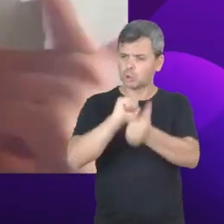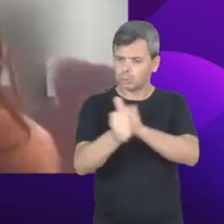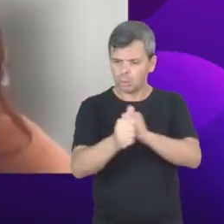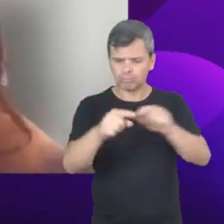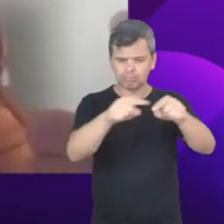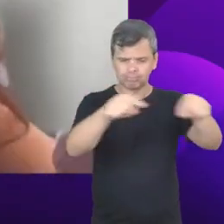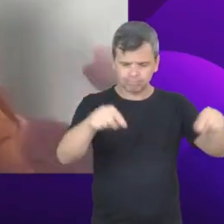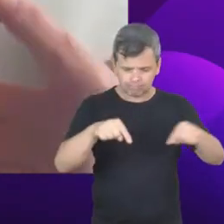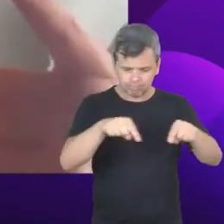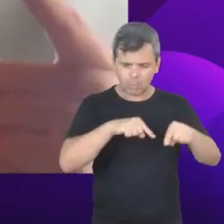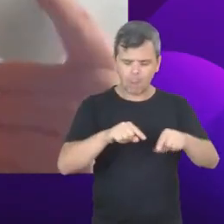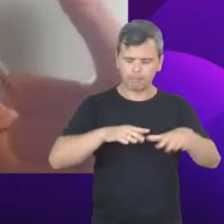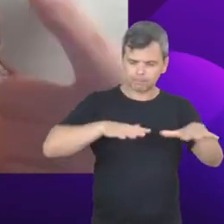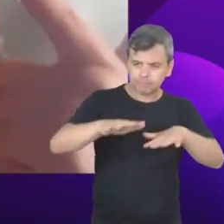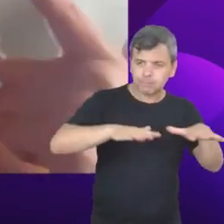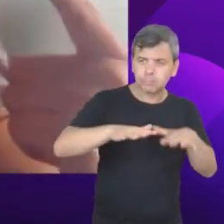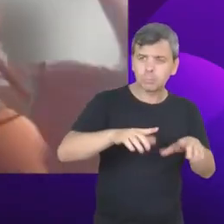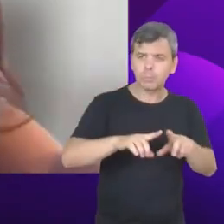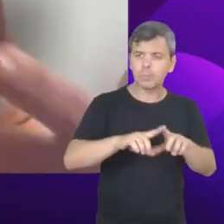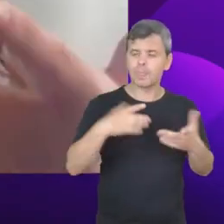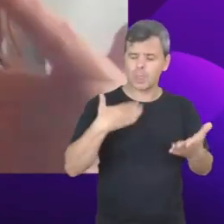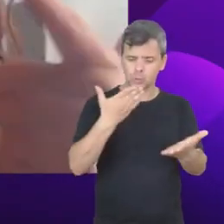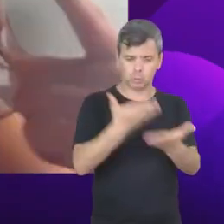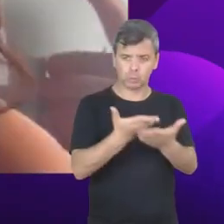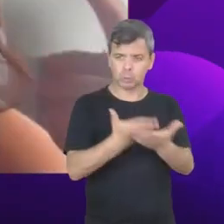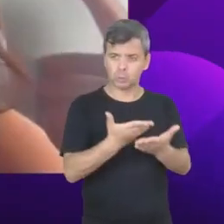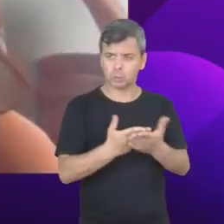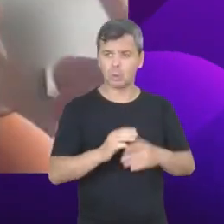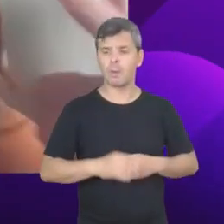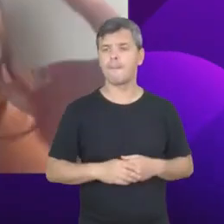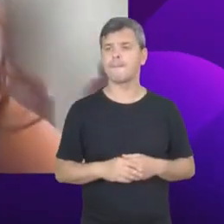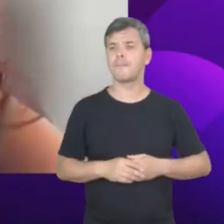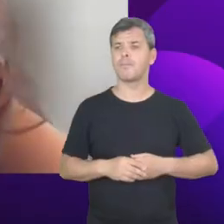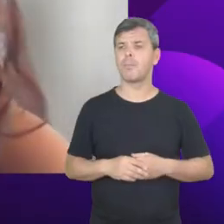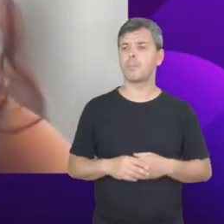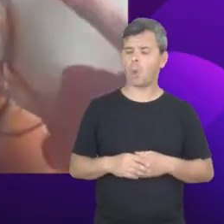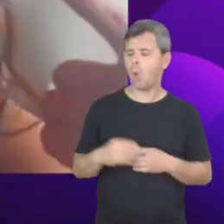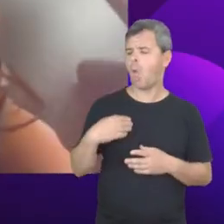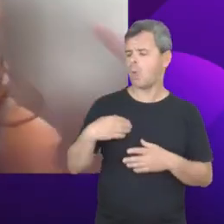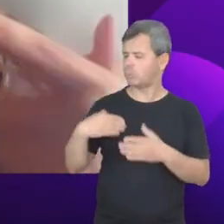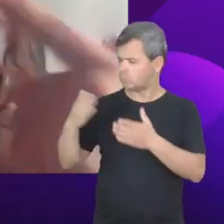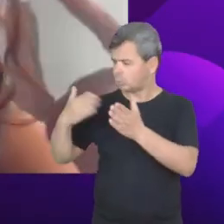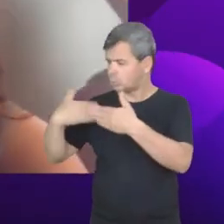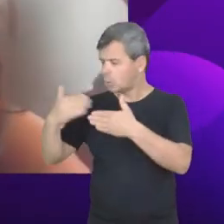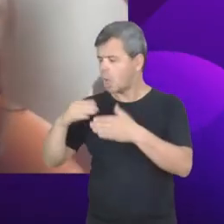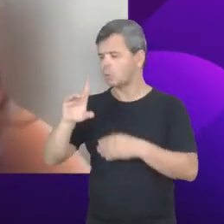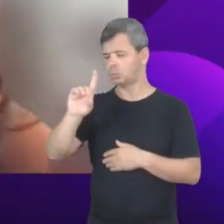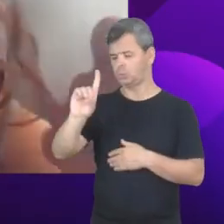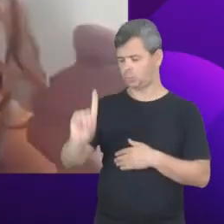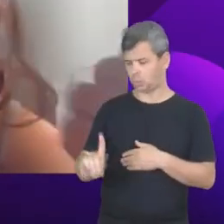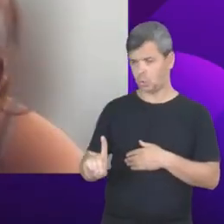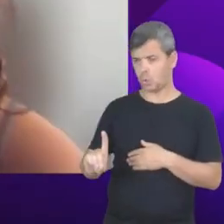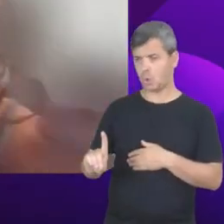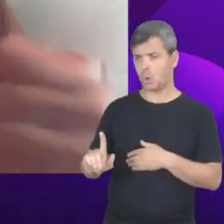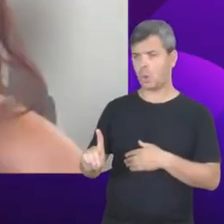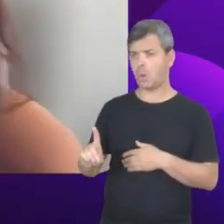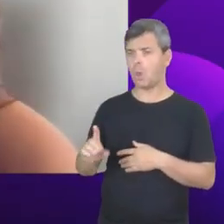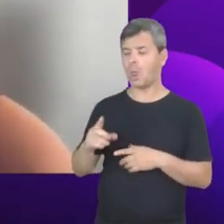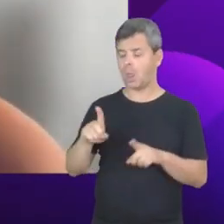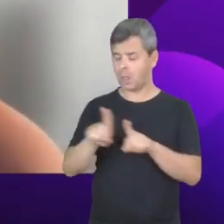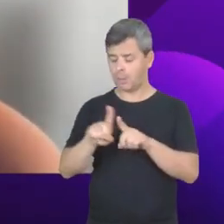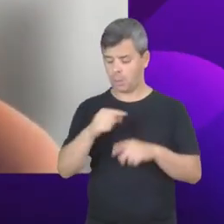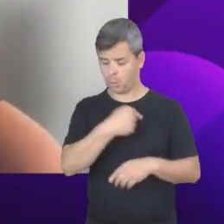que precisa de uma mobilização ali dos estudantes, um diálogo, né, com a diretoria, muitas vezes com o poder